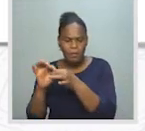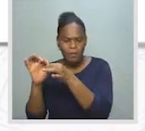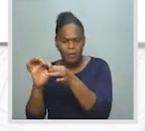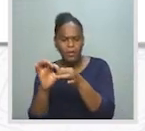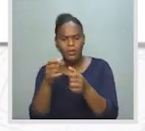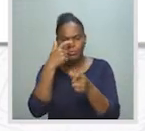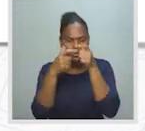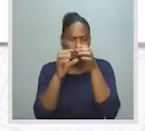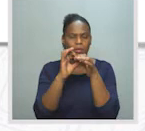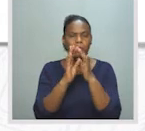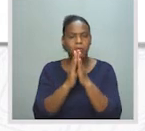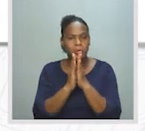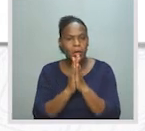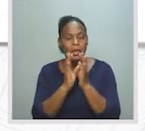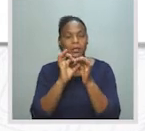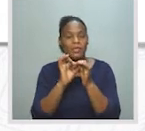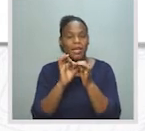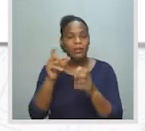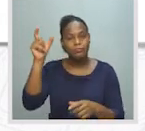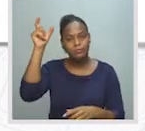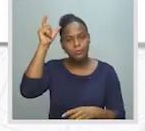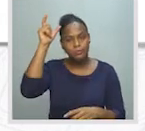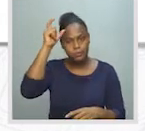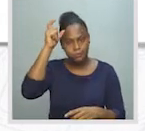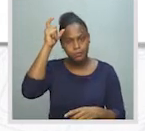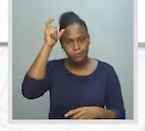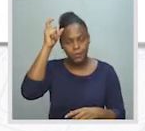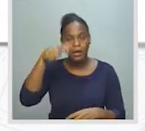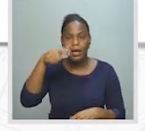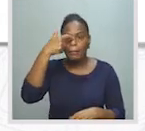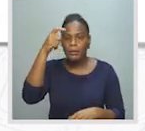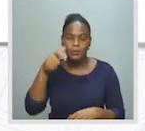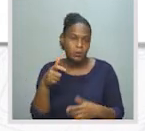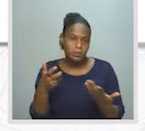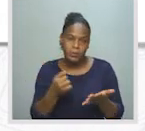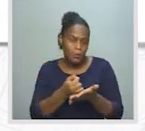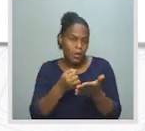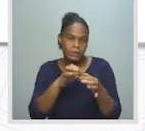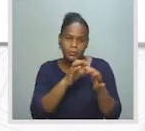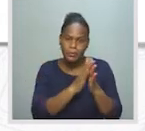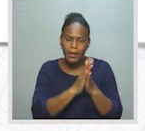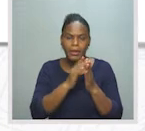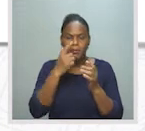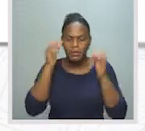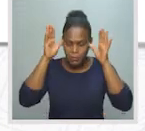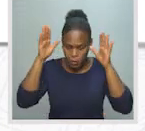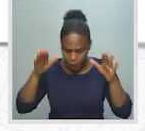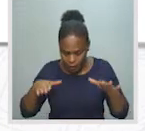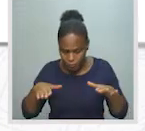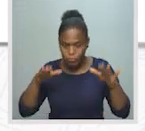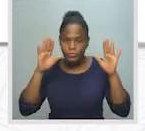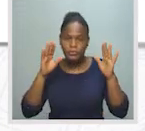de ocultismo, cultos satânicos, missionários hinduístas e